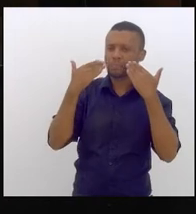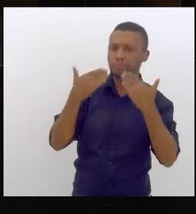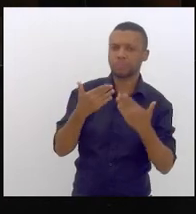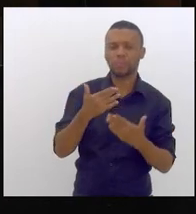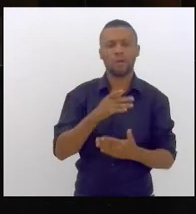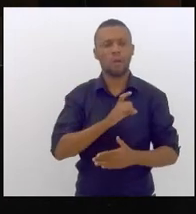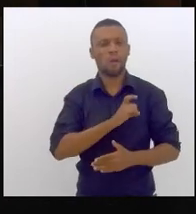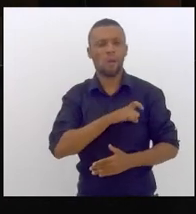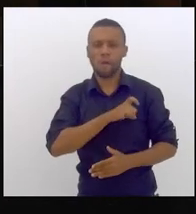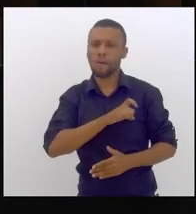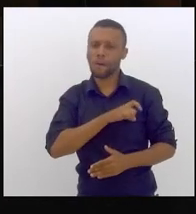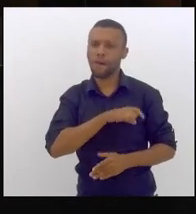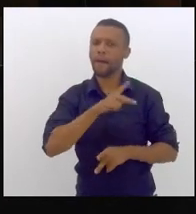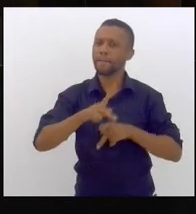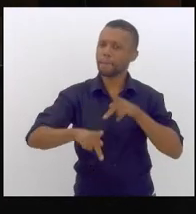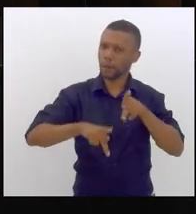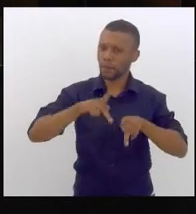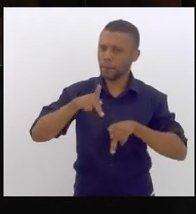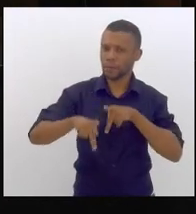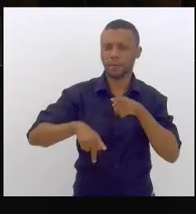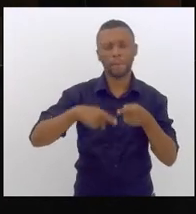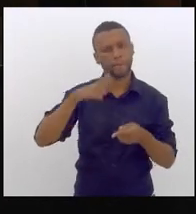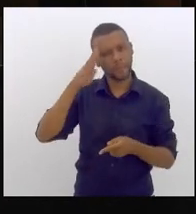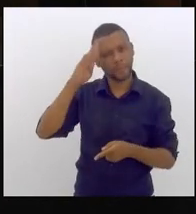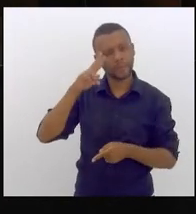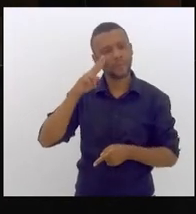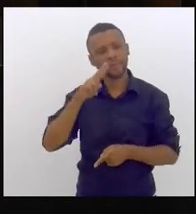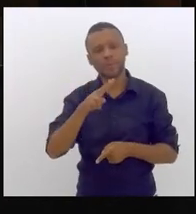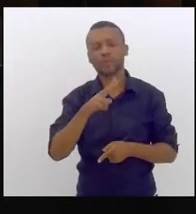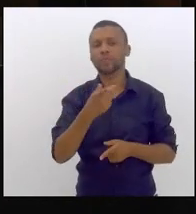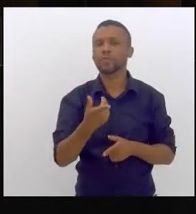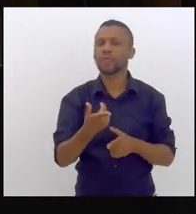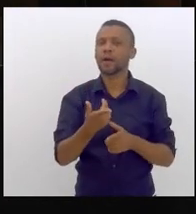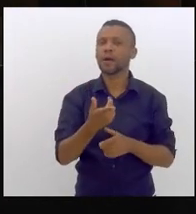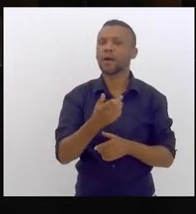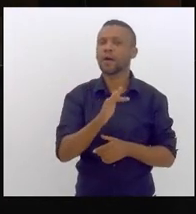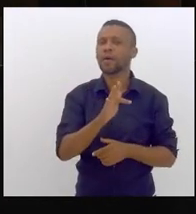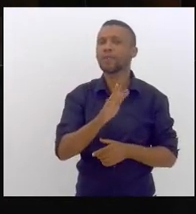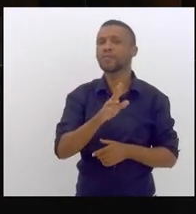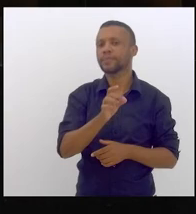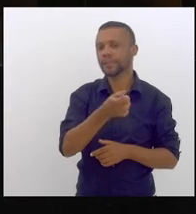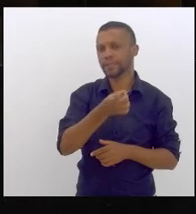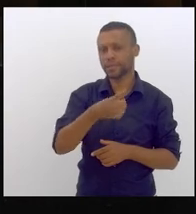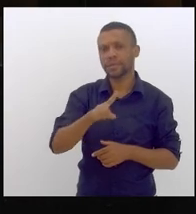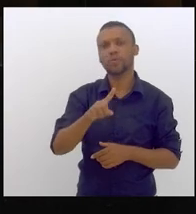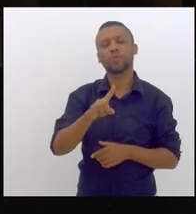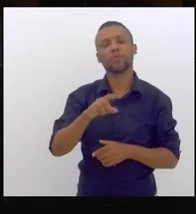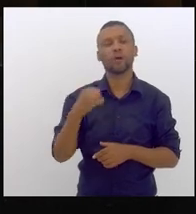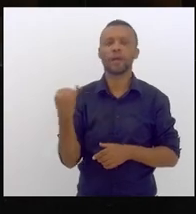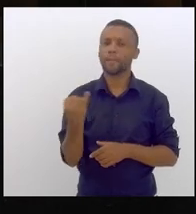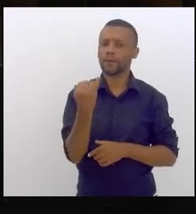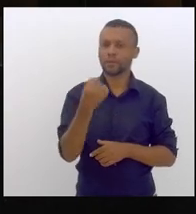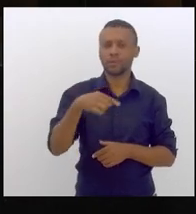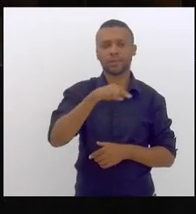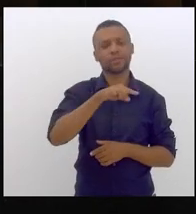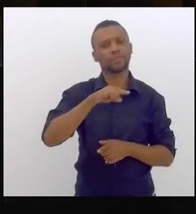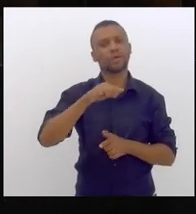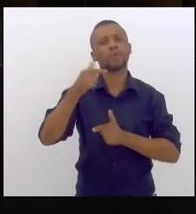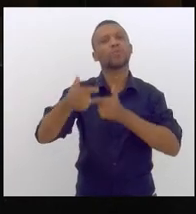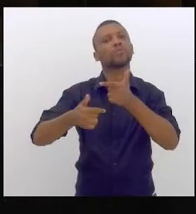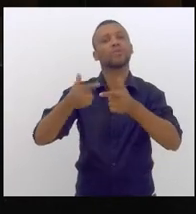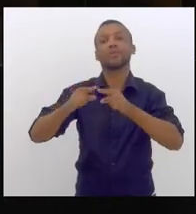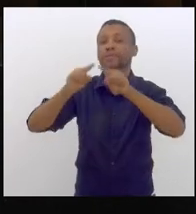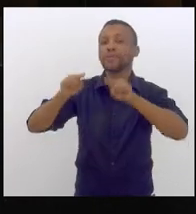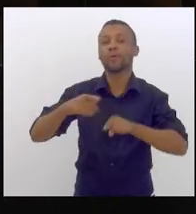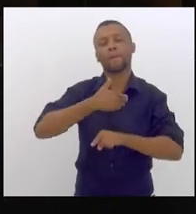população, para além do que a gente está vendo agora com o CEPERJ, uma fundação importante para o